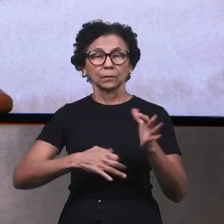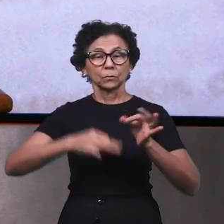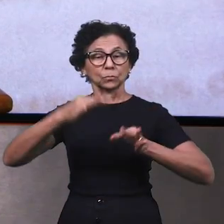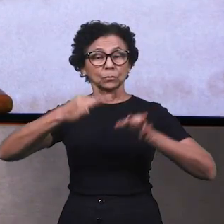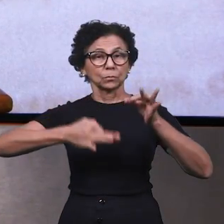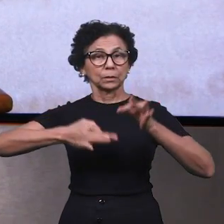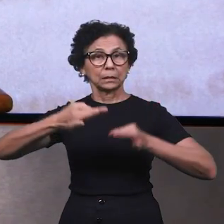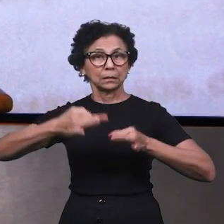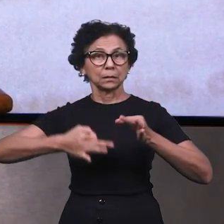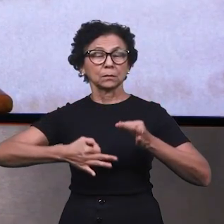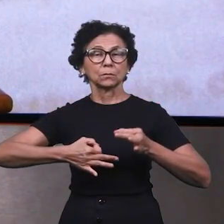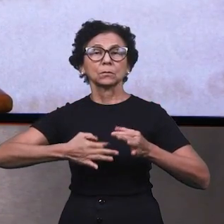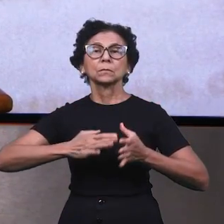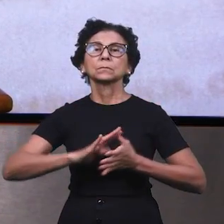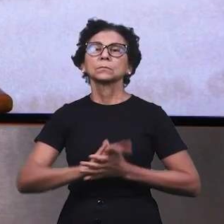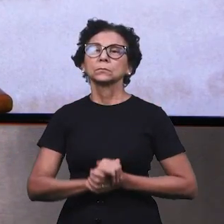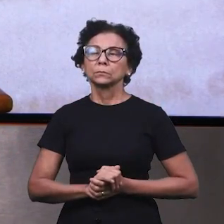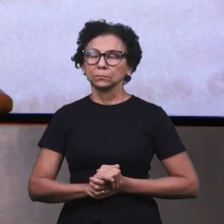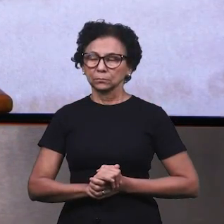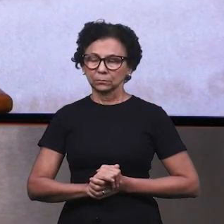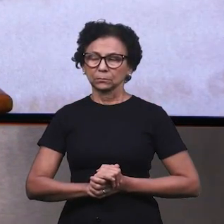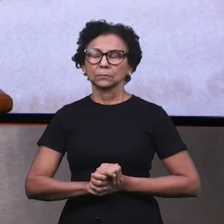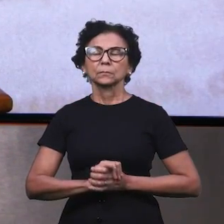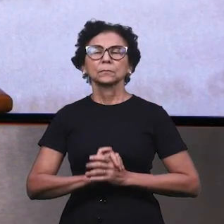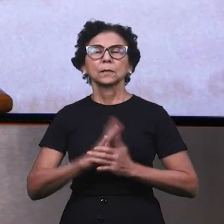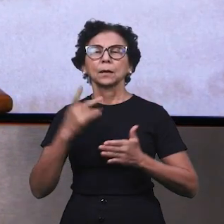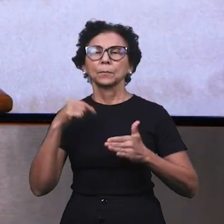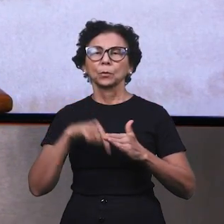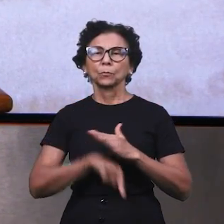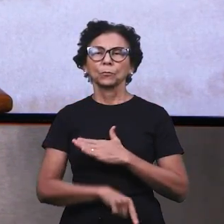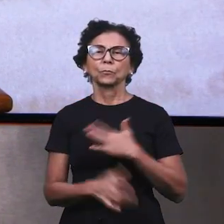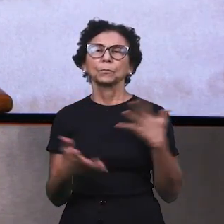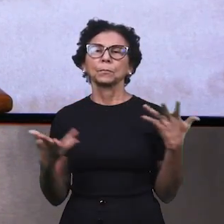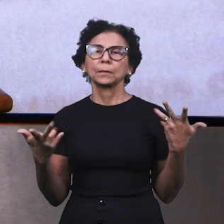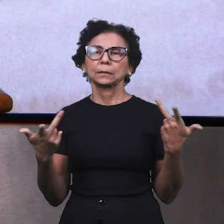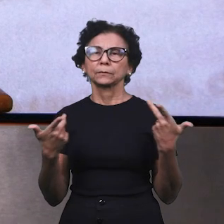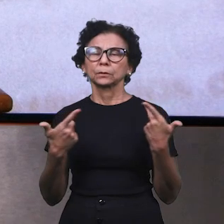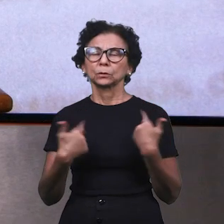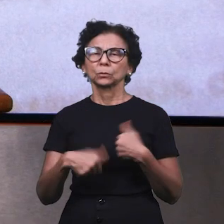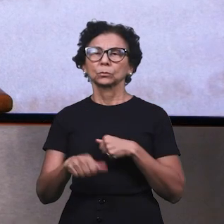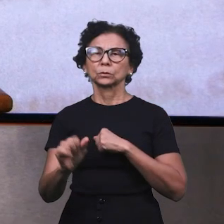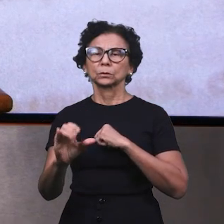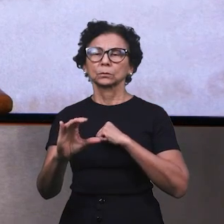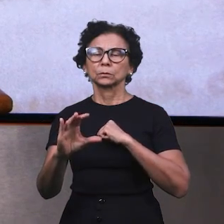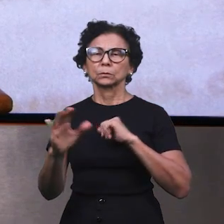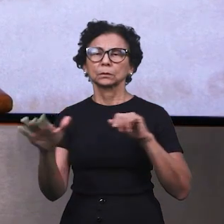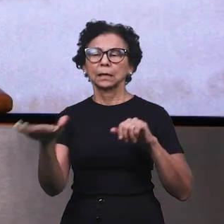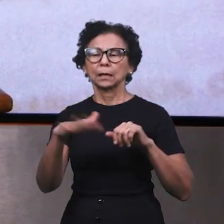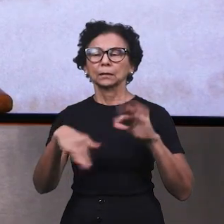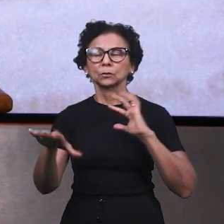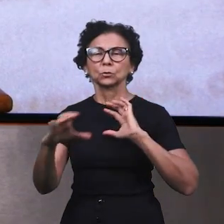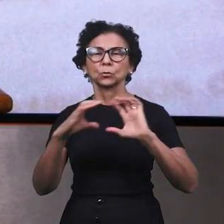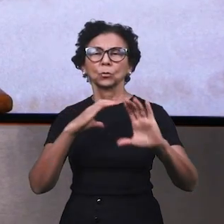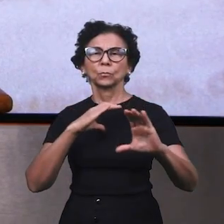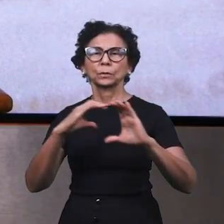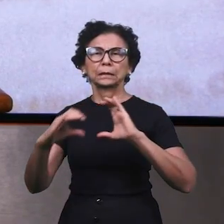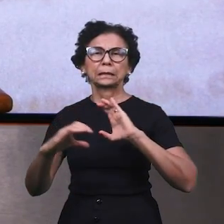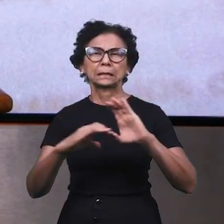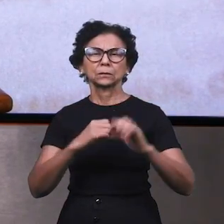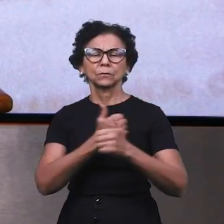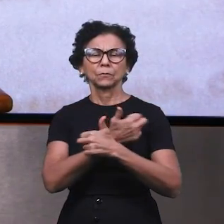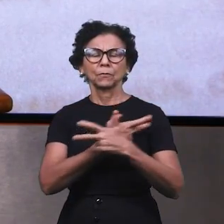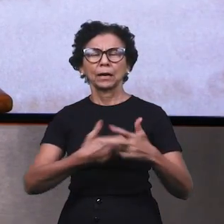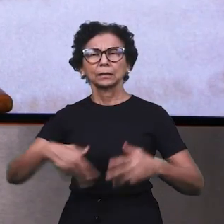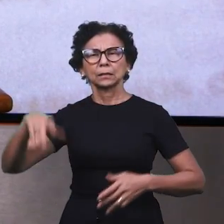Juízes é um desses exemplos notáveis da comunicação. Ele está recheado de histórias